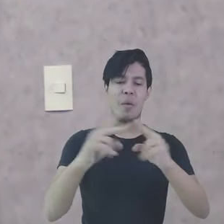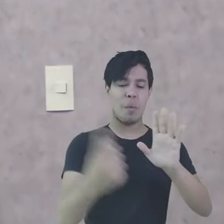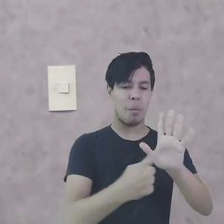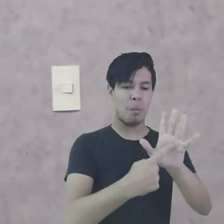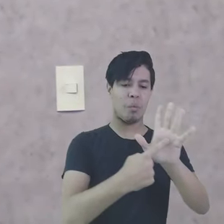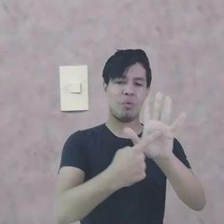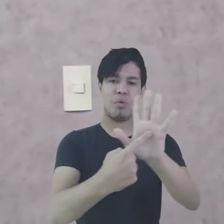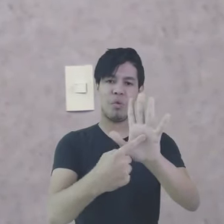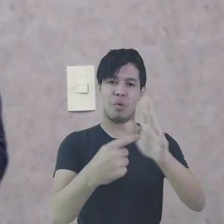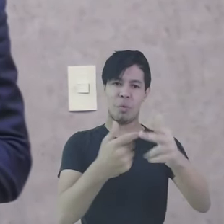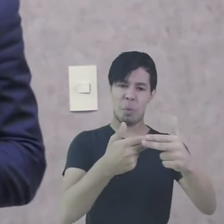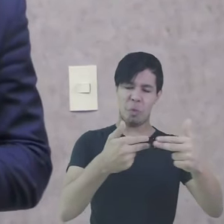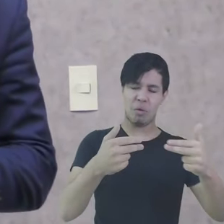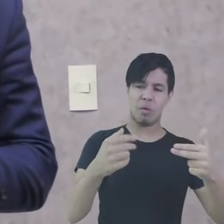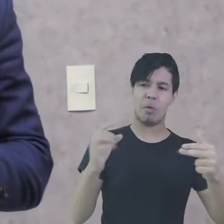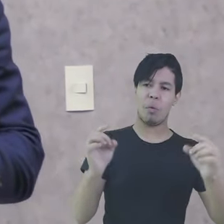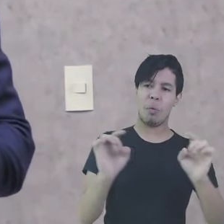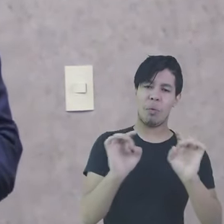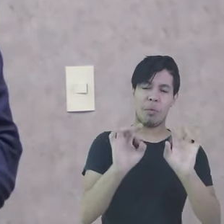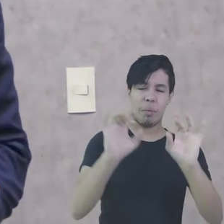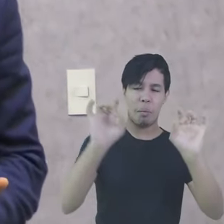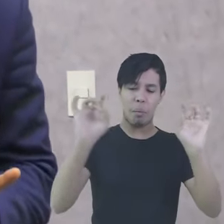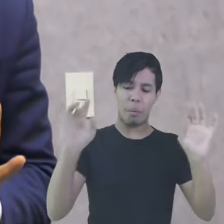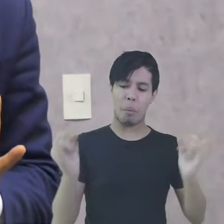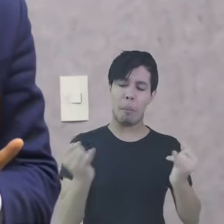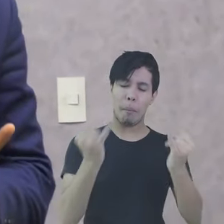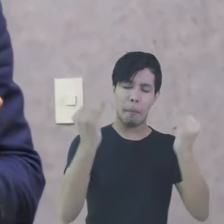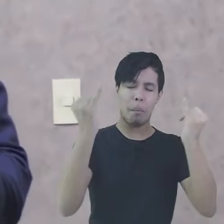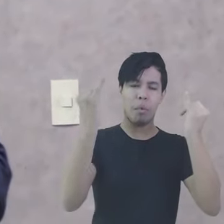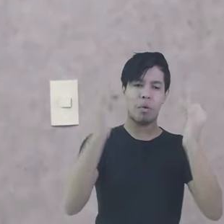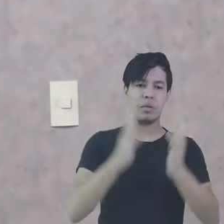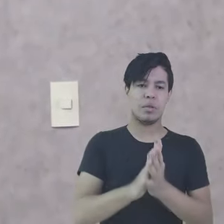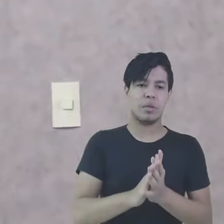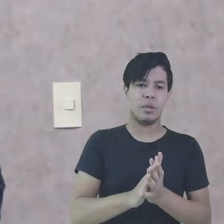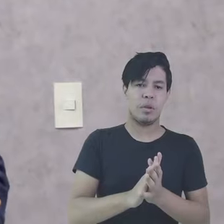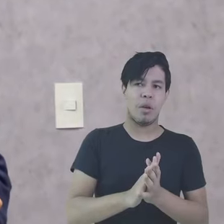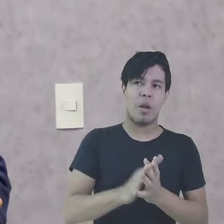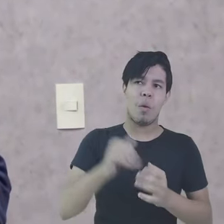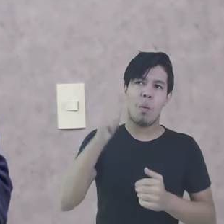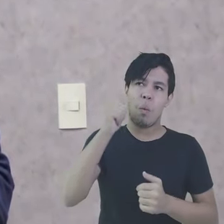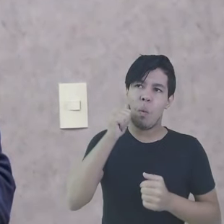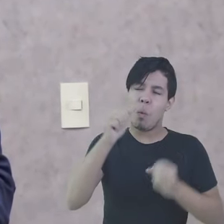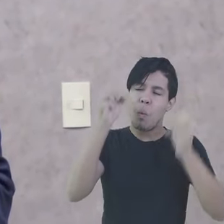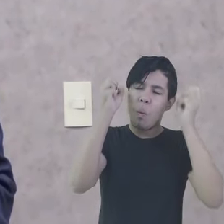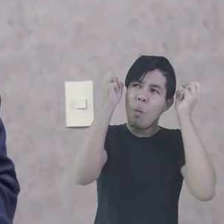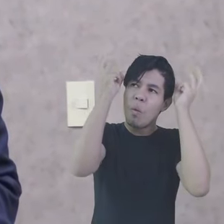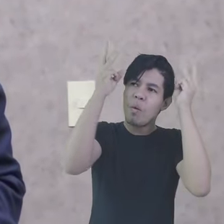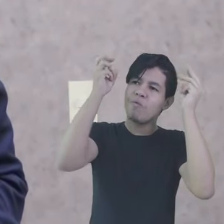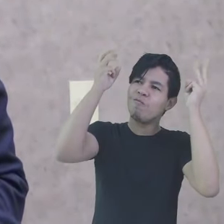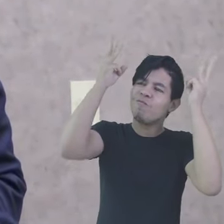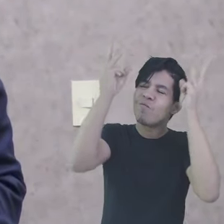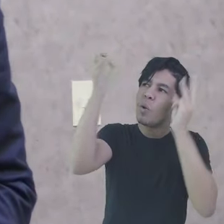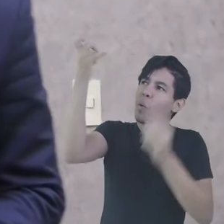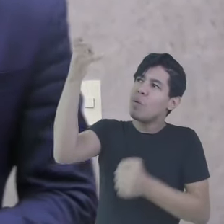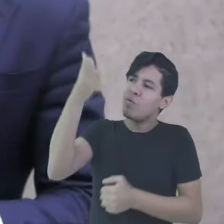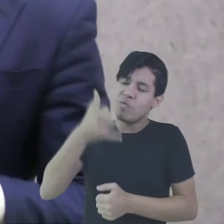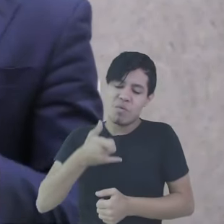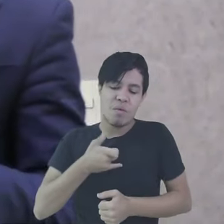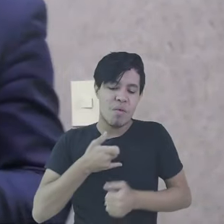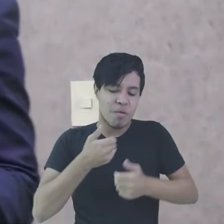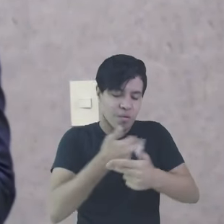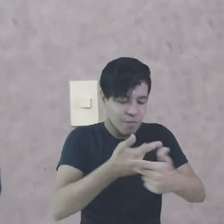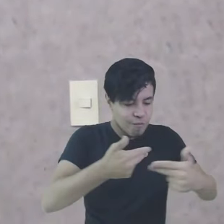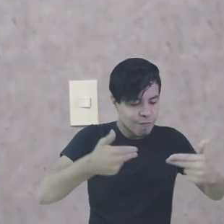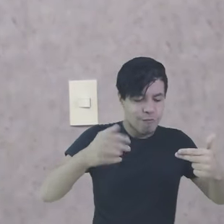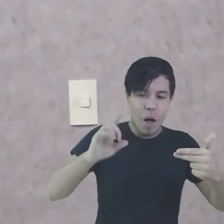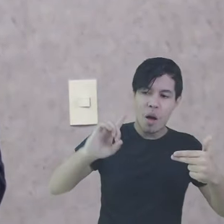ver aí na sua tela. Mas eu quero mostrar um texto da senhora White, da autora americana Ellen White, onde ela fala sobre a glória de Deus. O